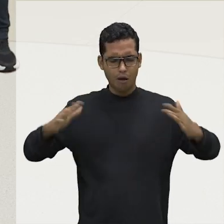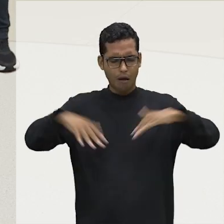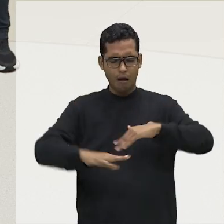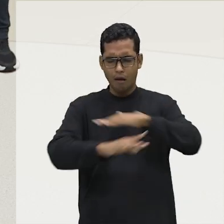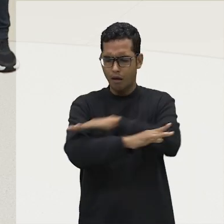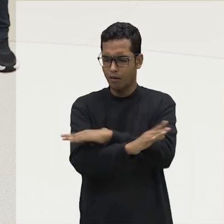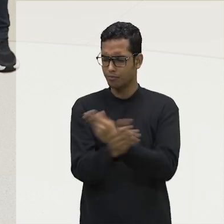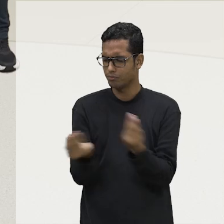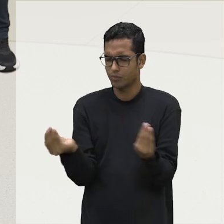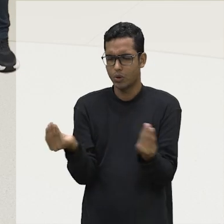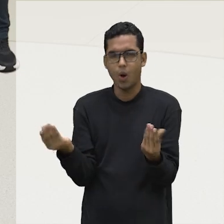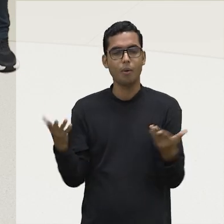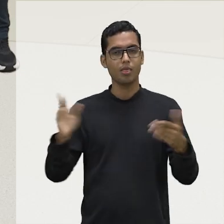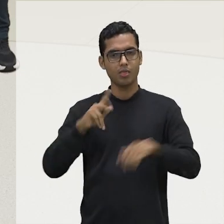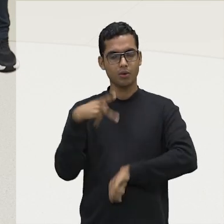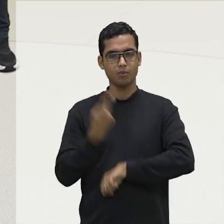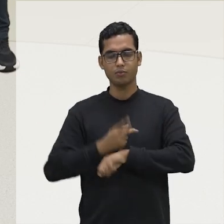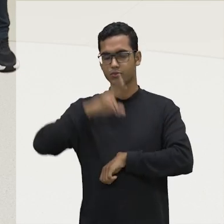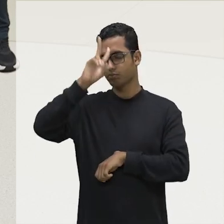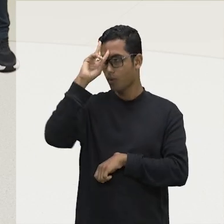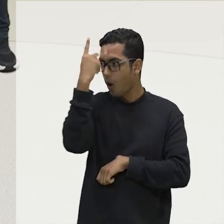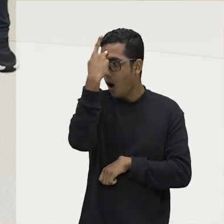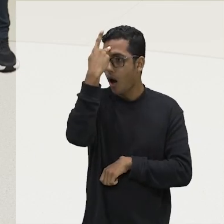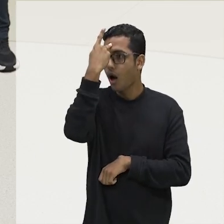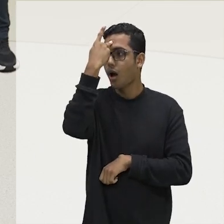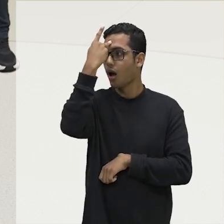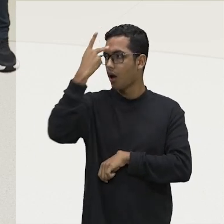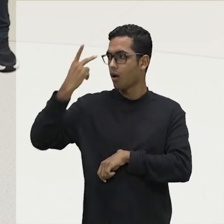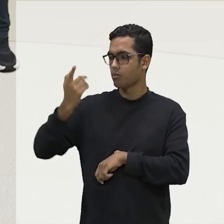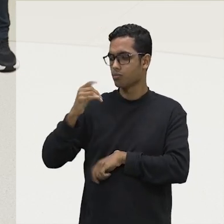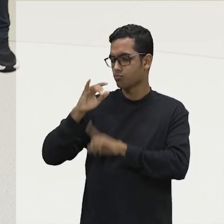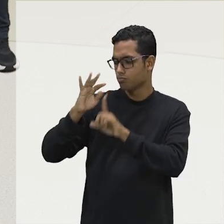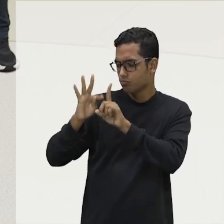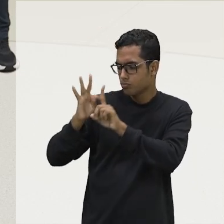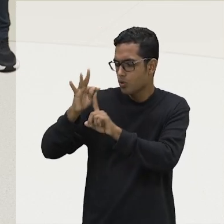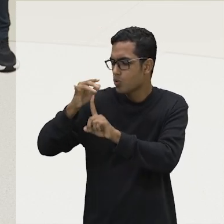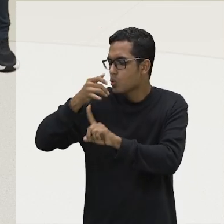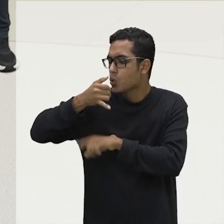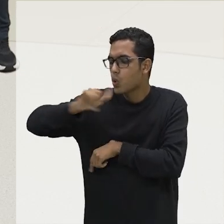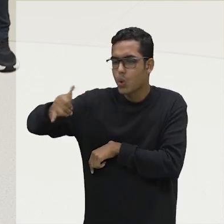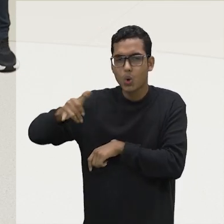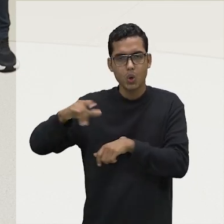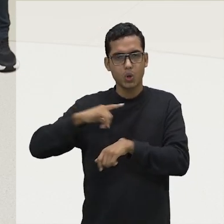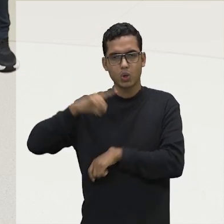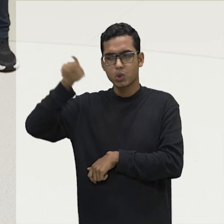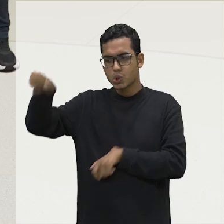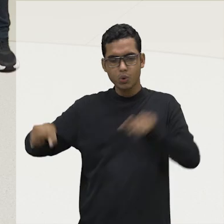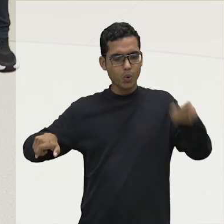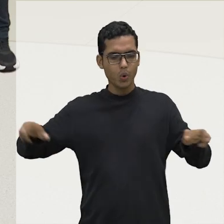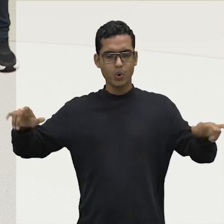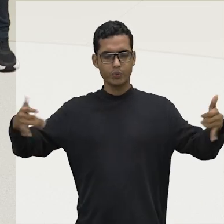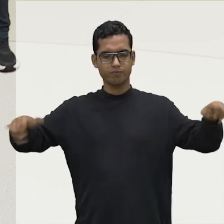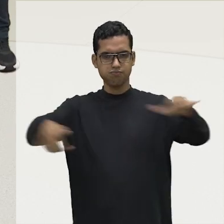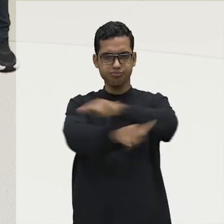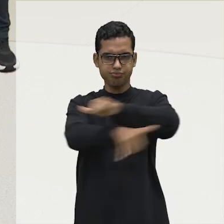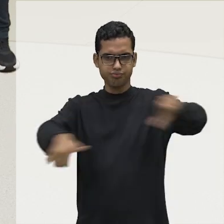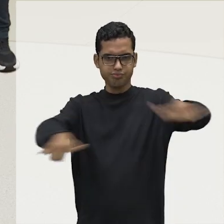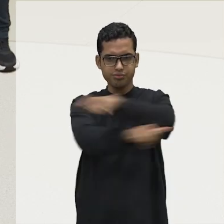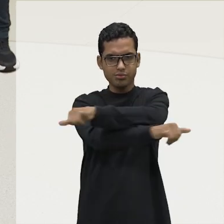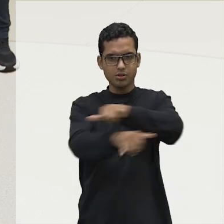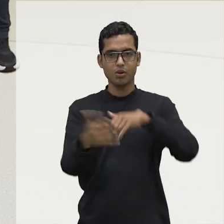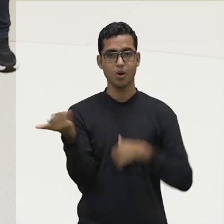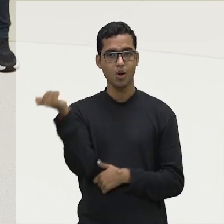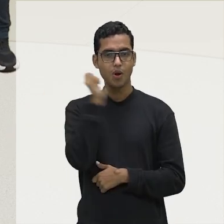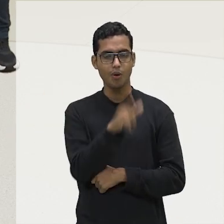como energia térmica em trânsito entre dois corpos com diferentes temperaturas. Veja que,